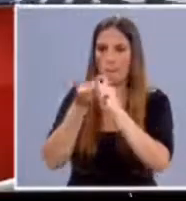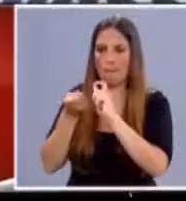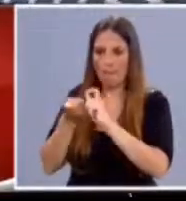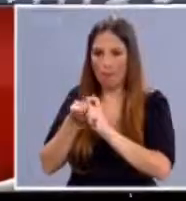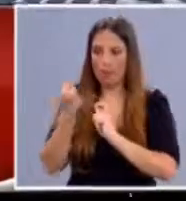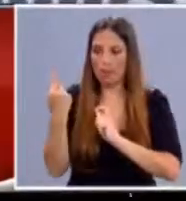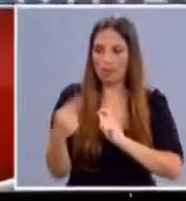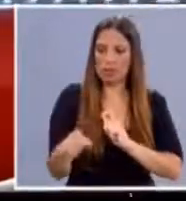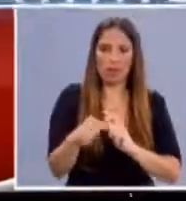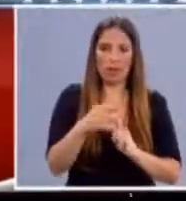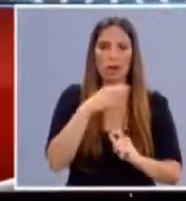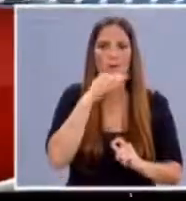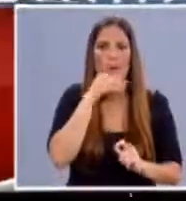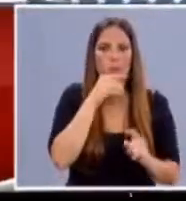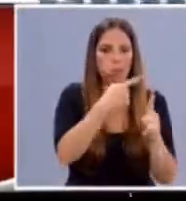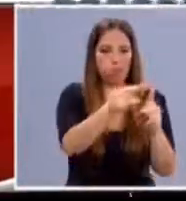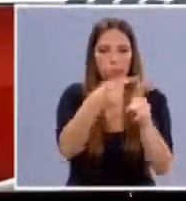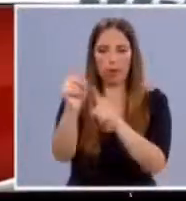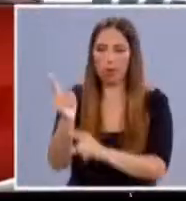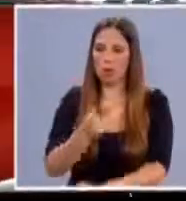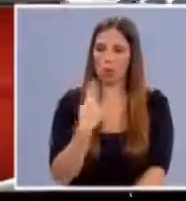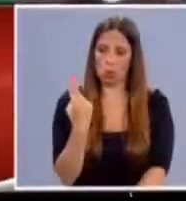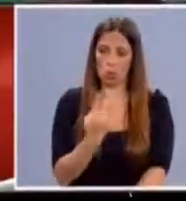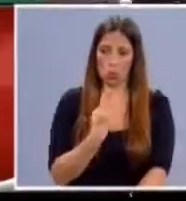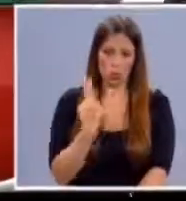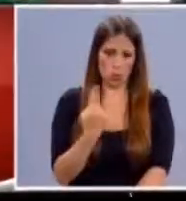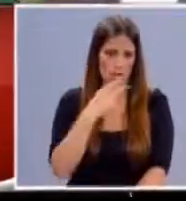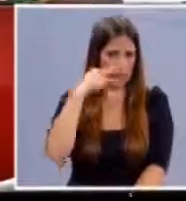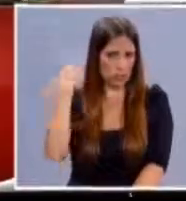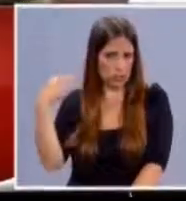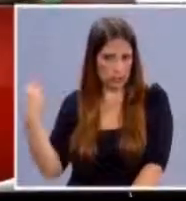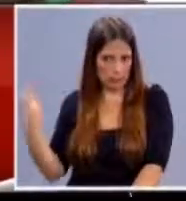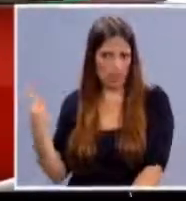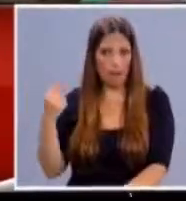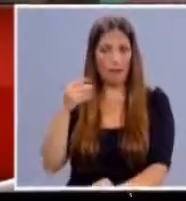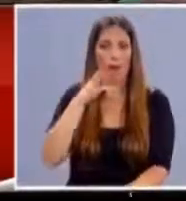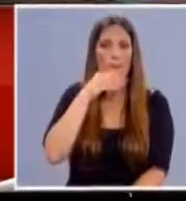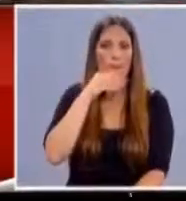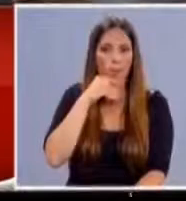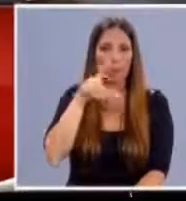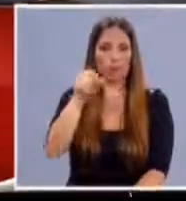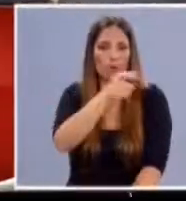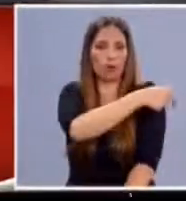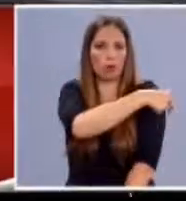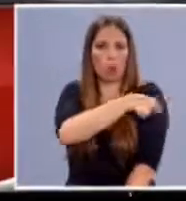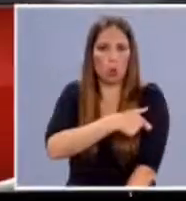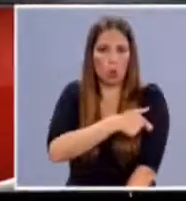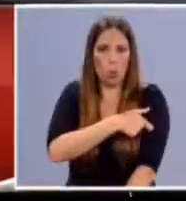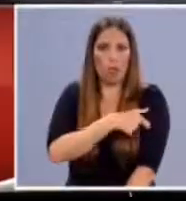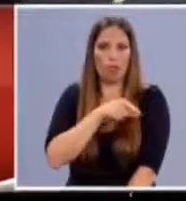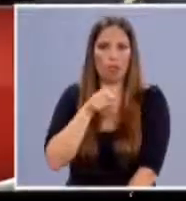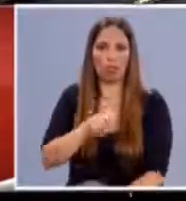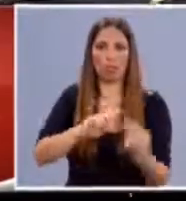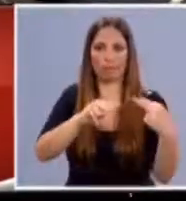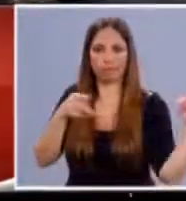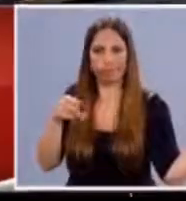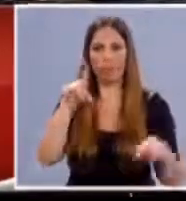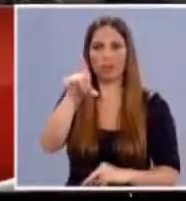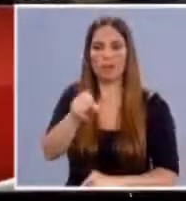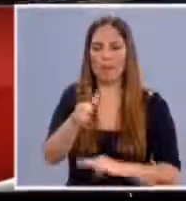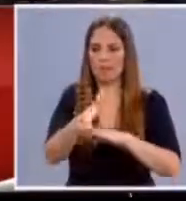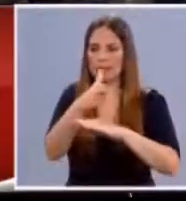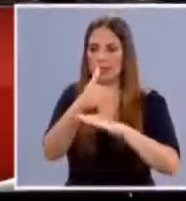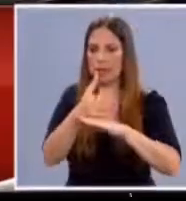polícia, designadamente unidades de especiais da polícia, do comando metropolitano, da divisão de trânsito,